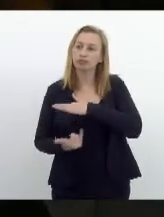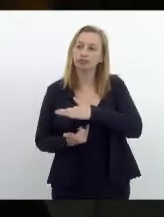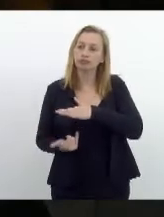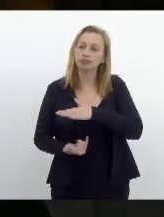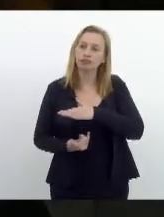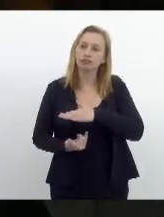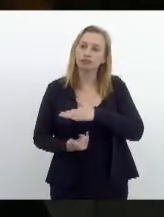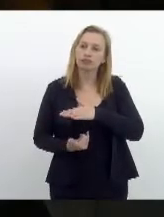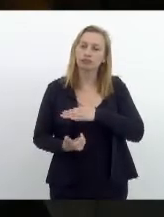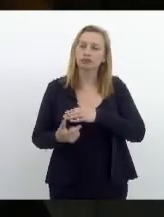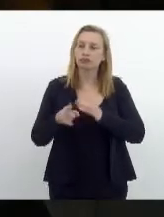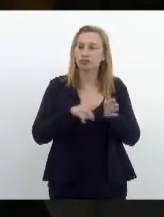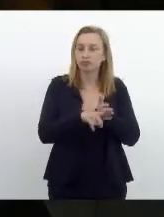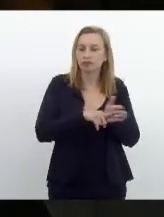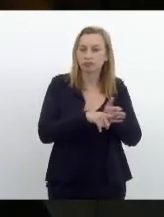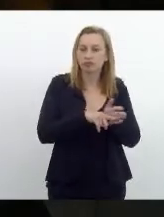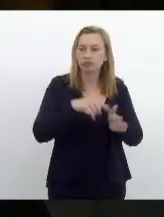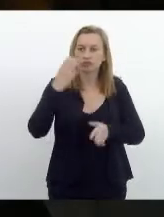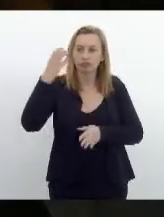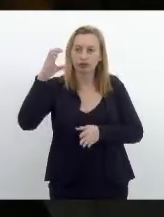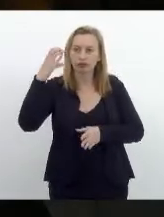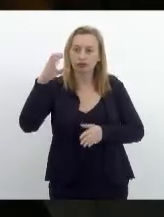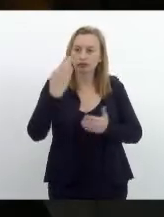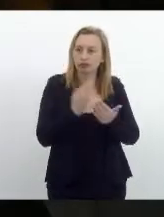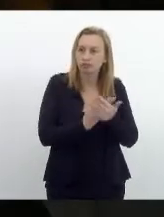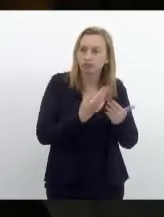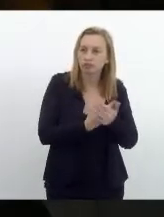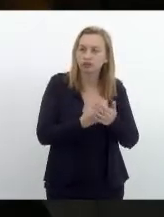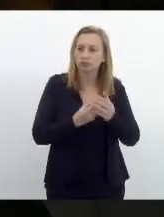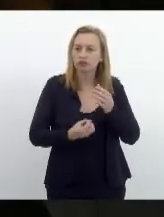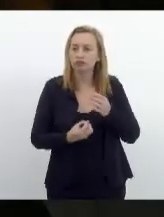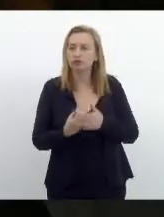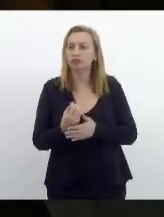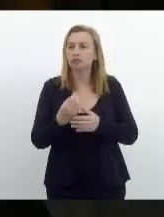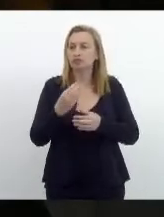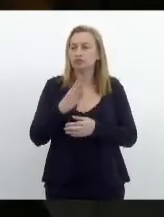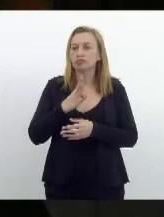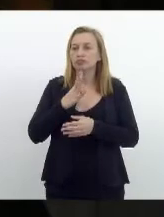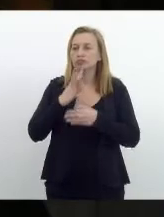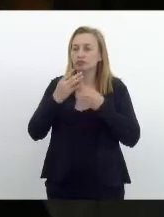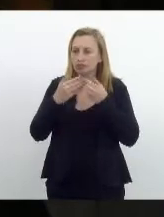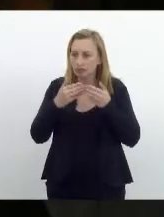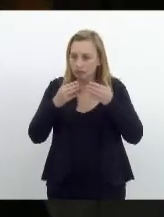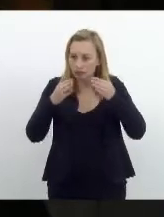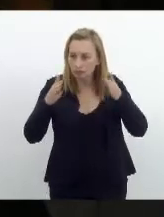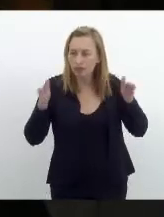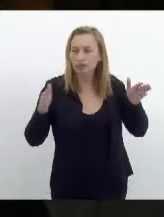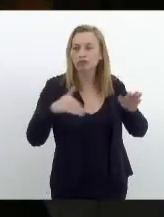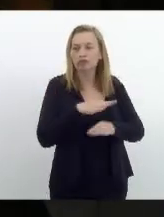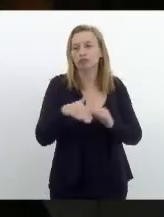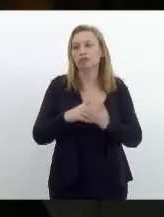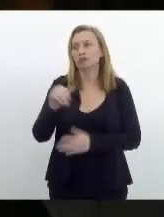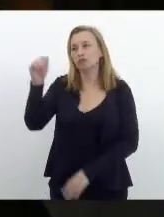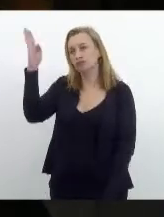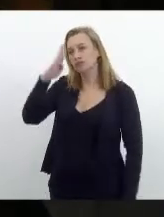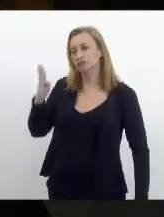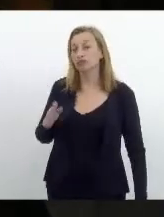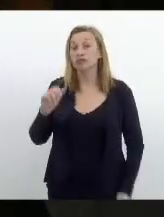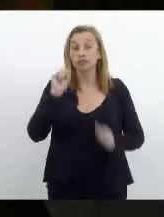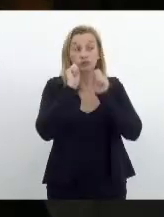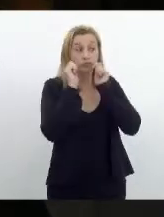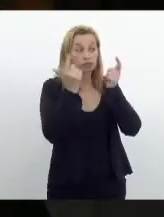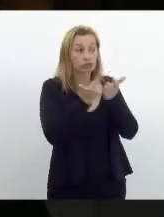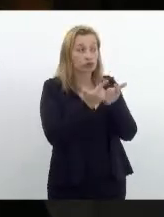de ensino, de pesquisa, de produção de conhecimento, de formação de quadros em nível superior de todo o Brasil. E a LERJ